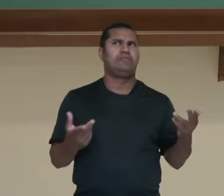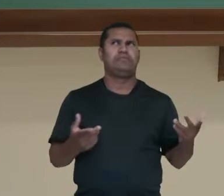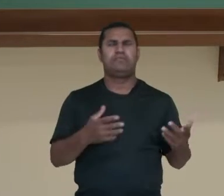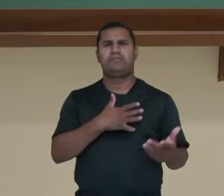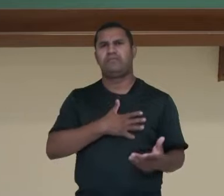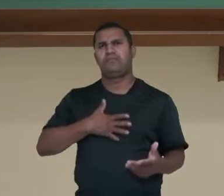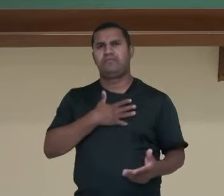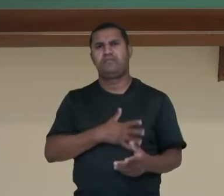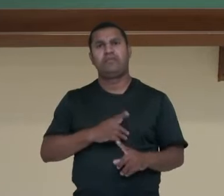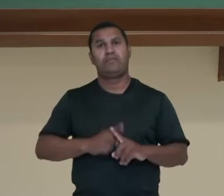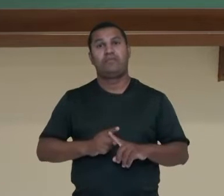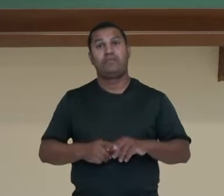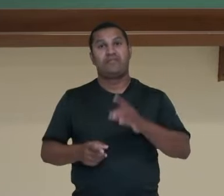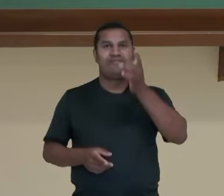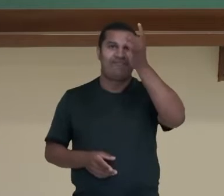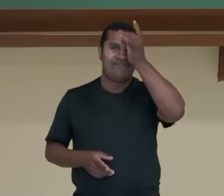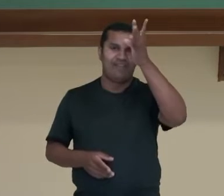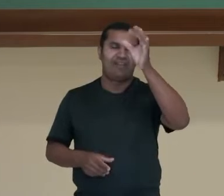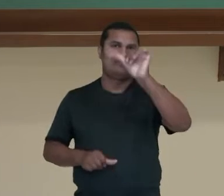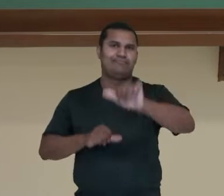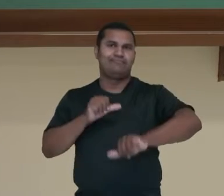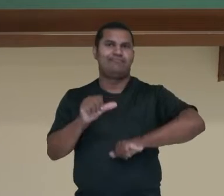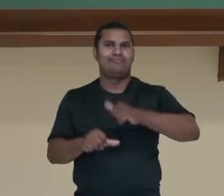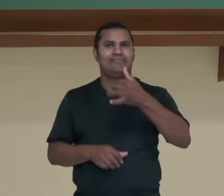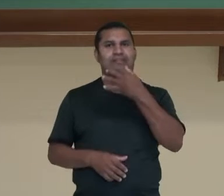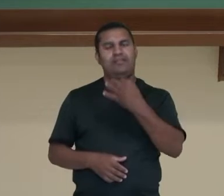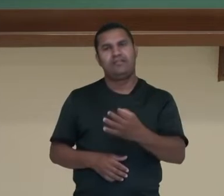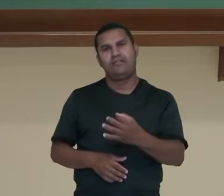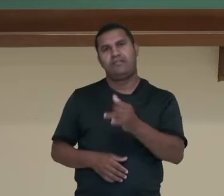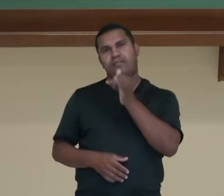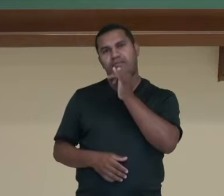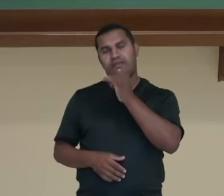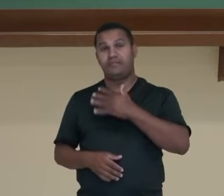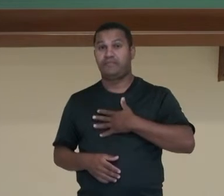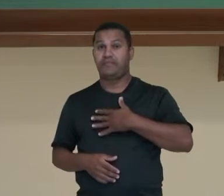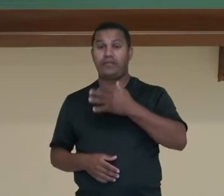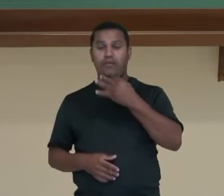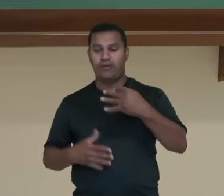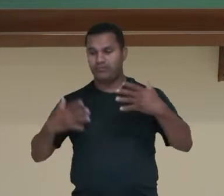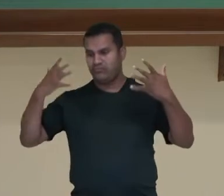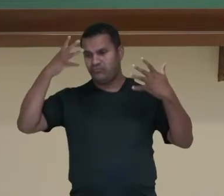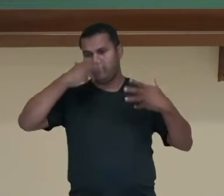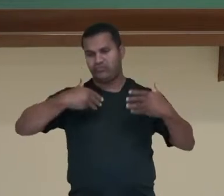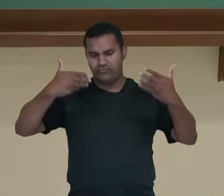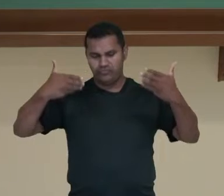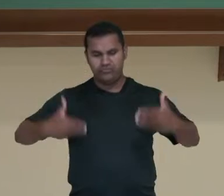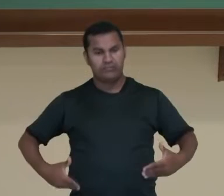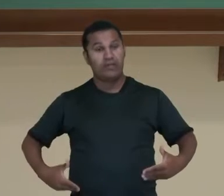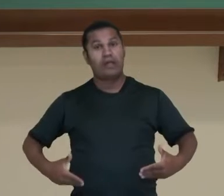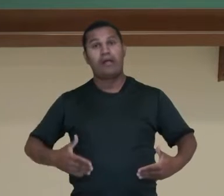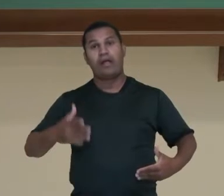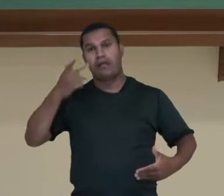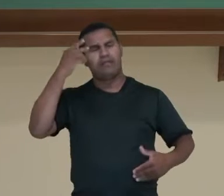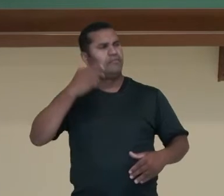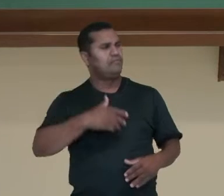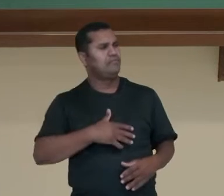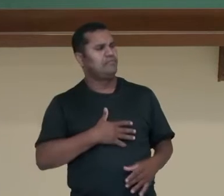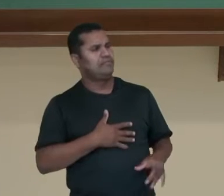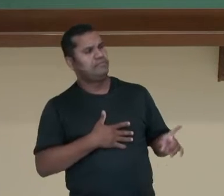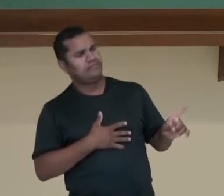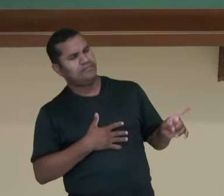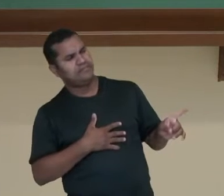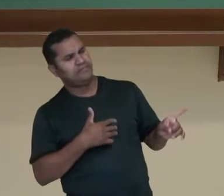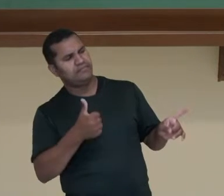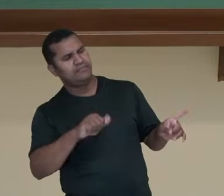já mudo de opinião. Se eu coloco uma roupa e eu acho que tô linda e alguém vem e fala, bota um defeito, eu já acho que já tô feia. Então tem que tomar um